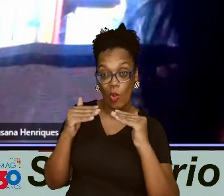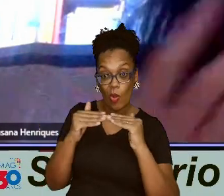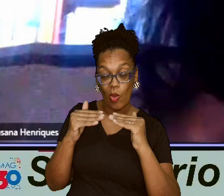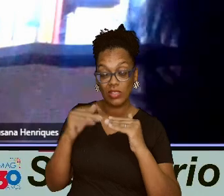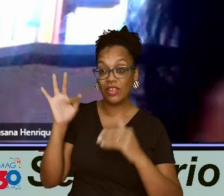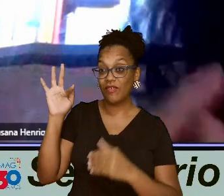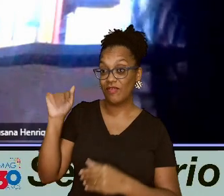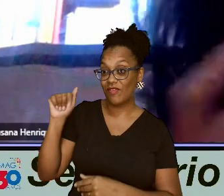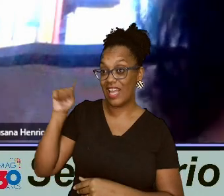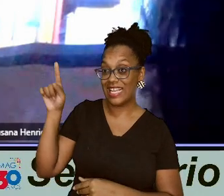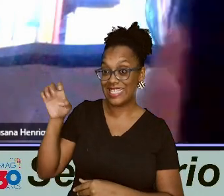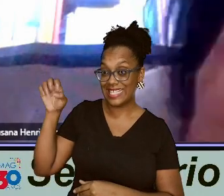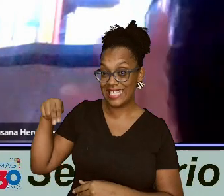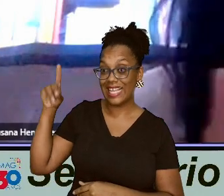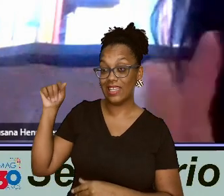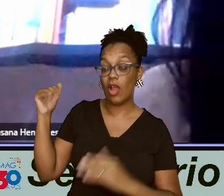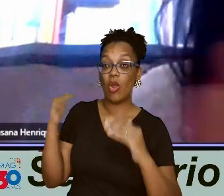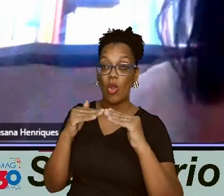argumentativo. Então,